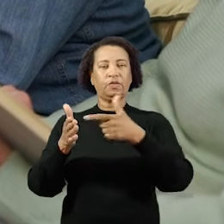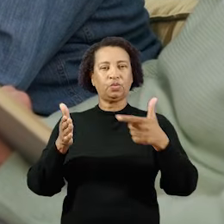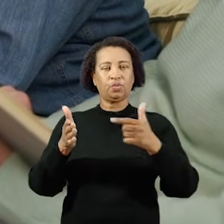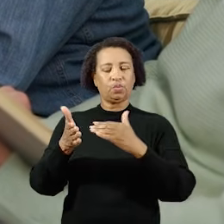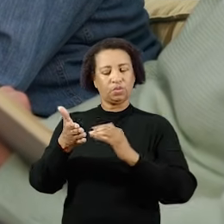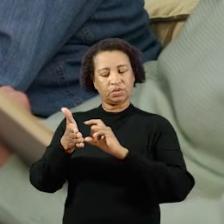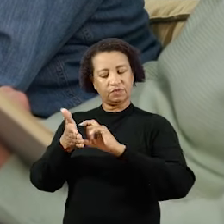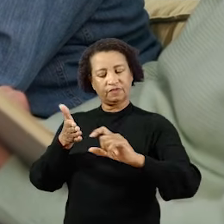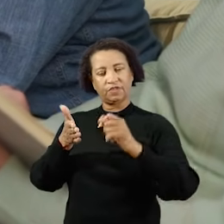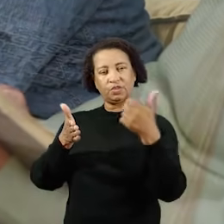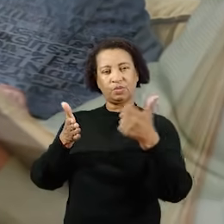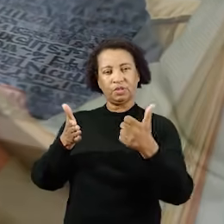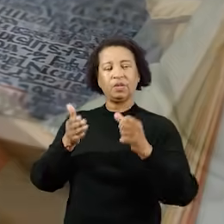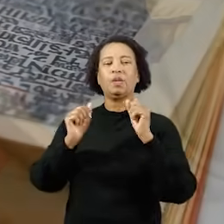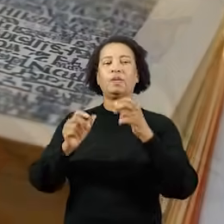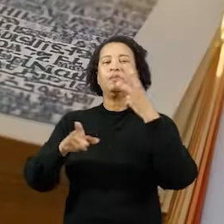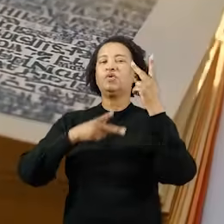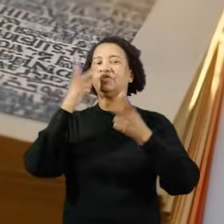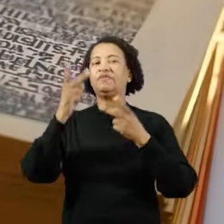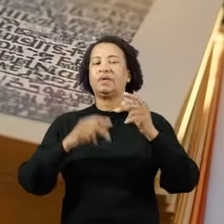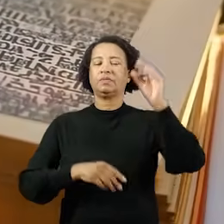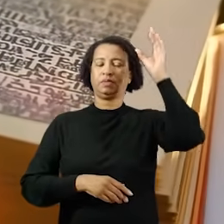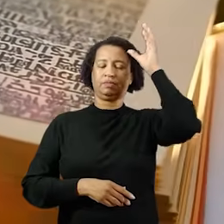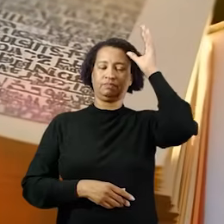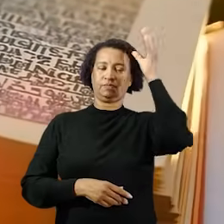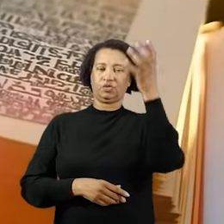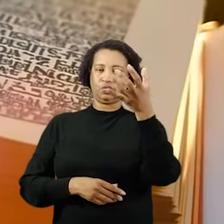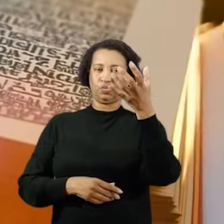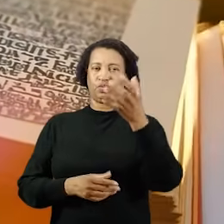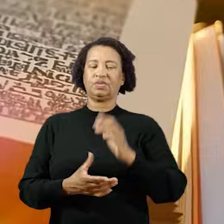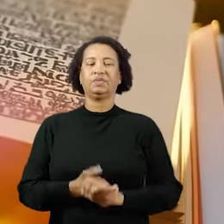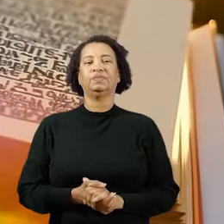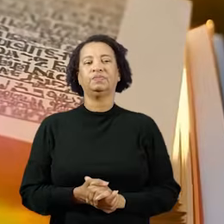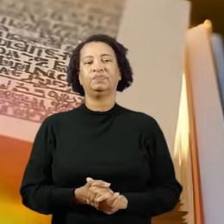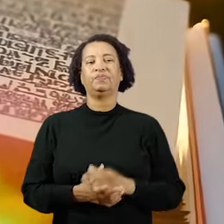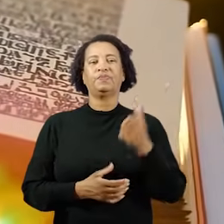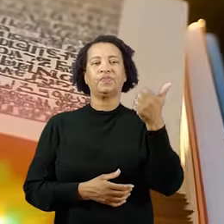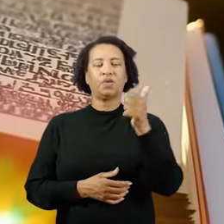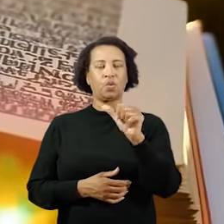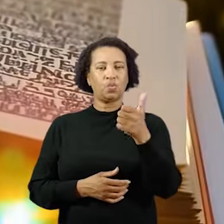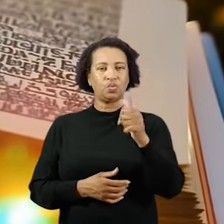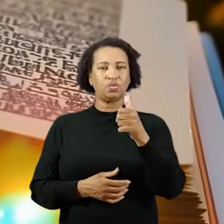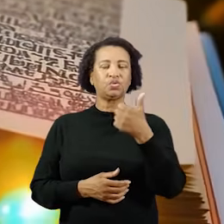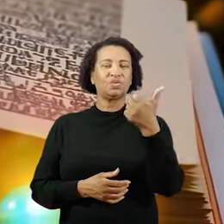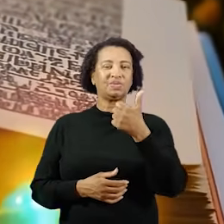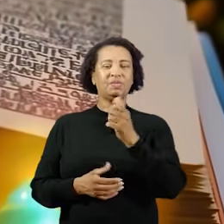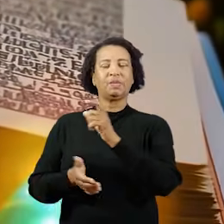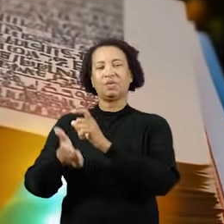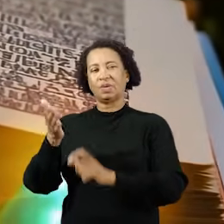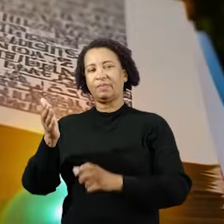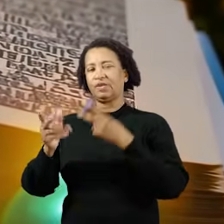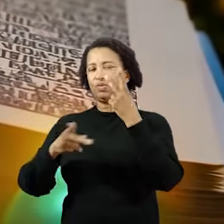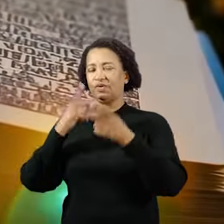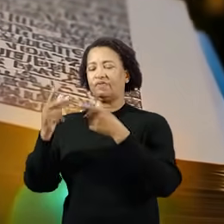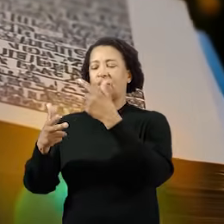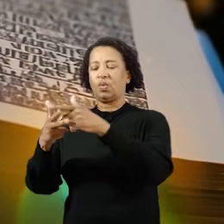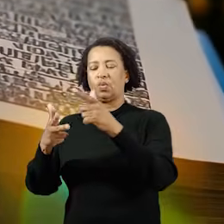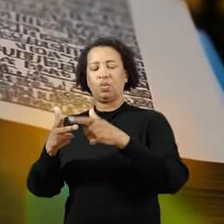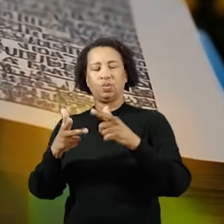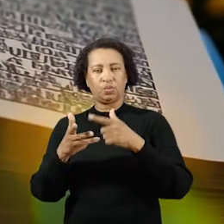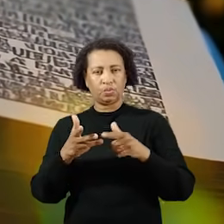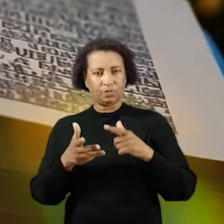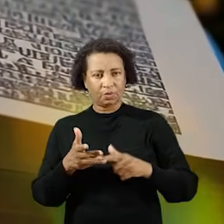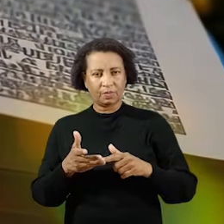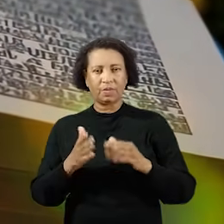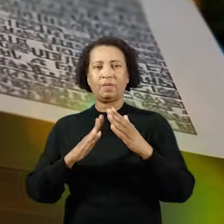versículo 1, poderíamos chamar de as soluções. Nos 11 primeiros capítulos, Paulo tratou dos problemas da igreja